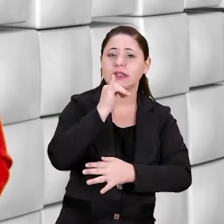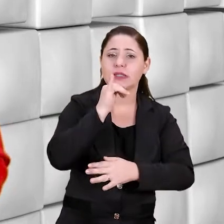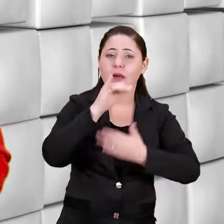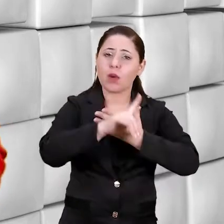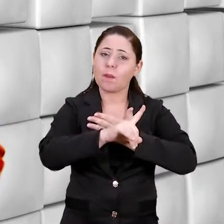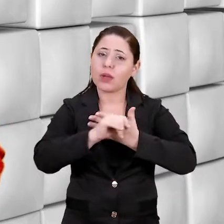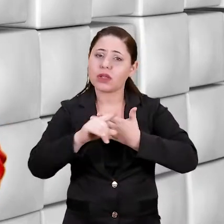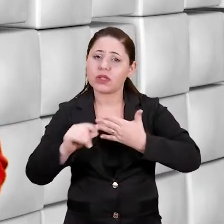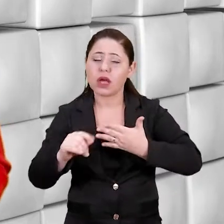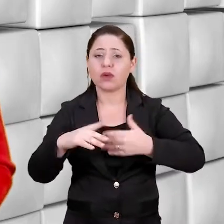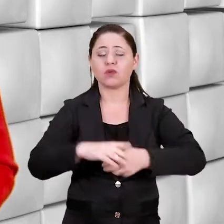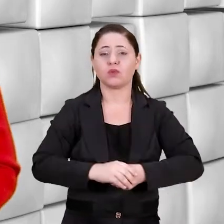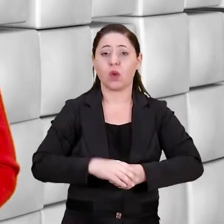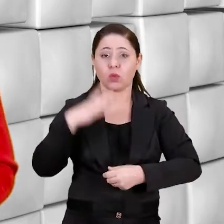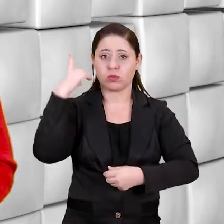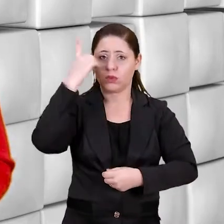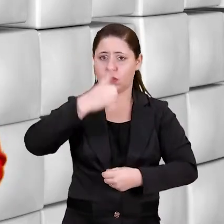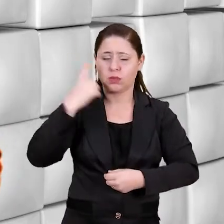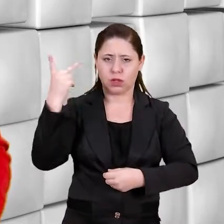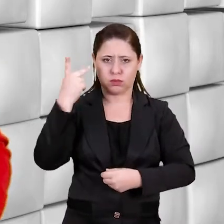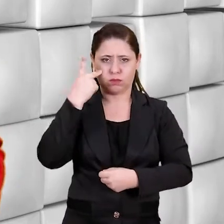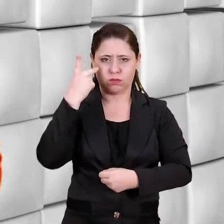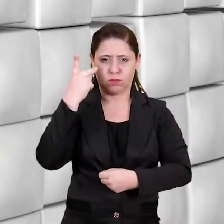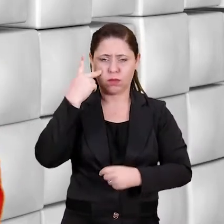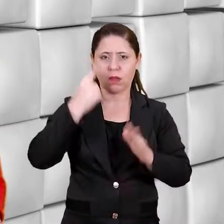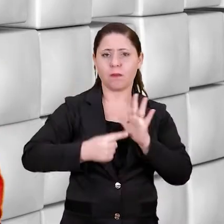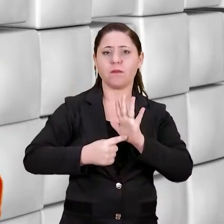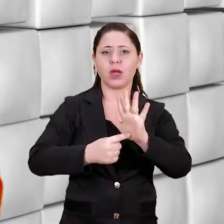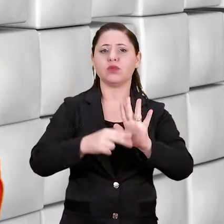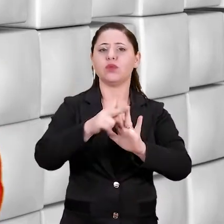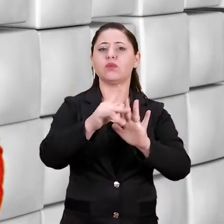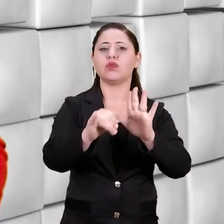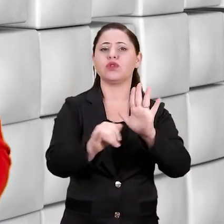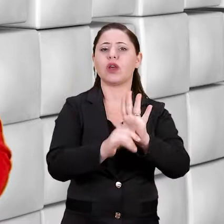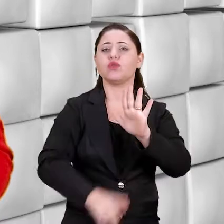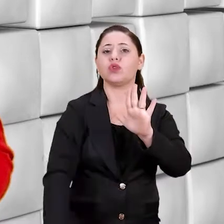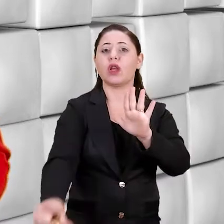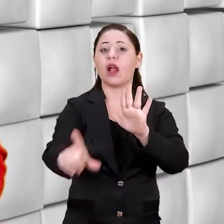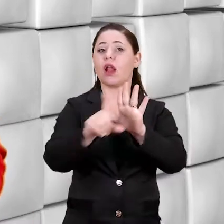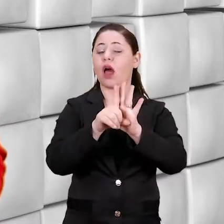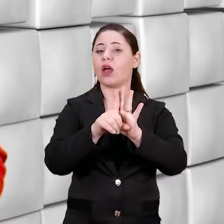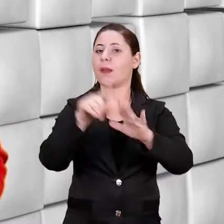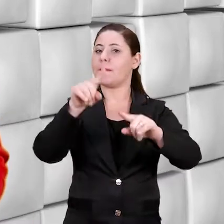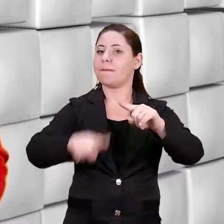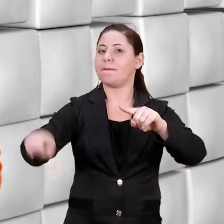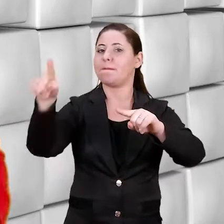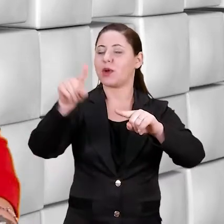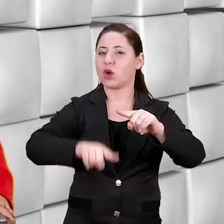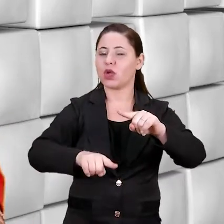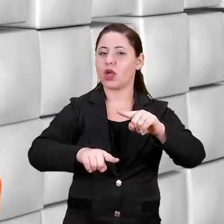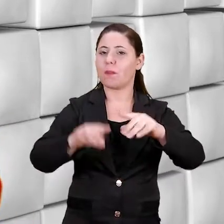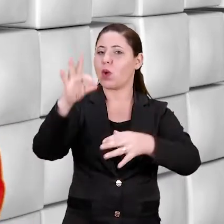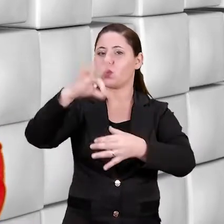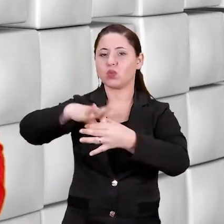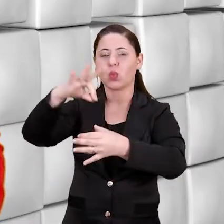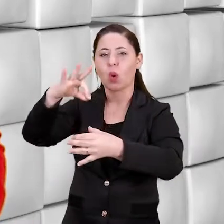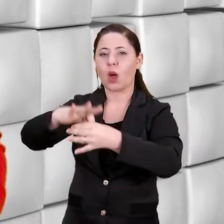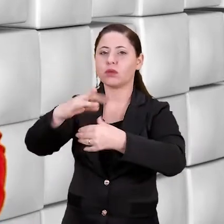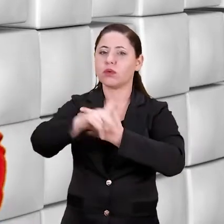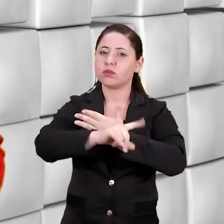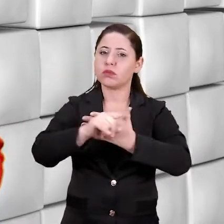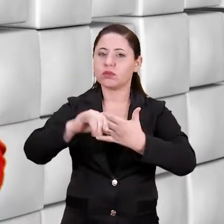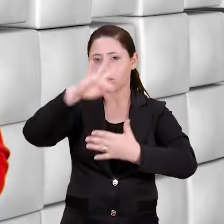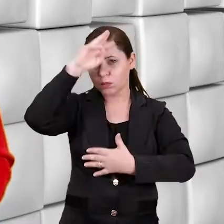brasileiras, como, por exemplo, o Pantanal, o deputado Pedro Kemp apresentou um projeto de lei que proíbe esse tipo